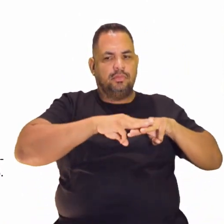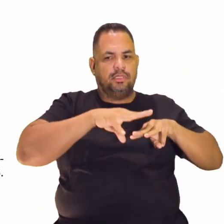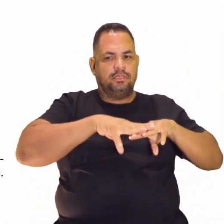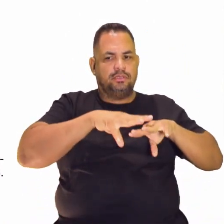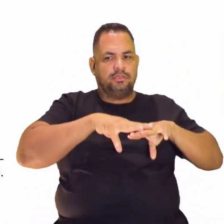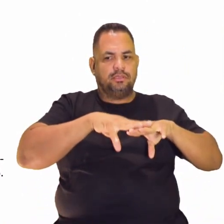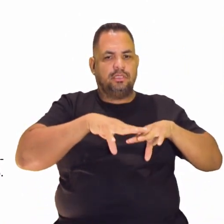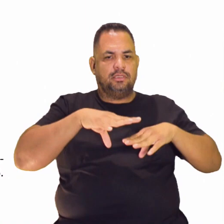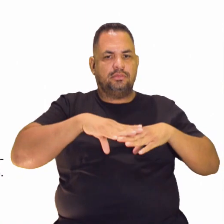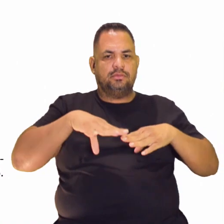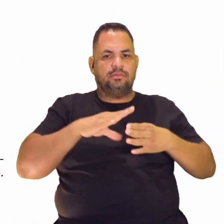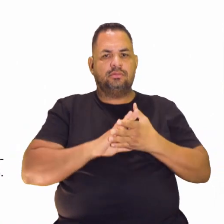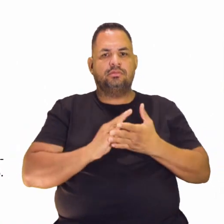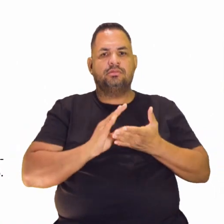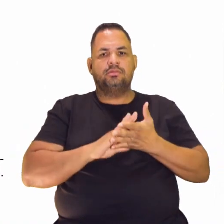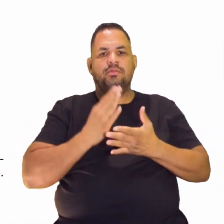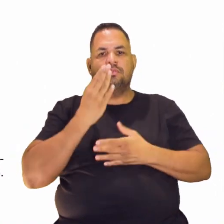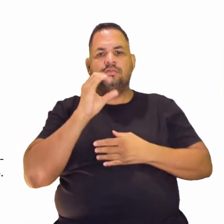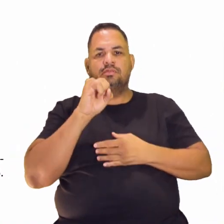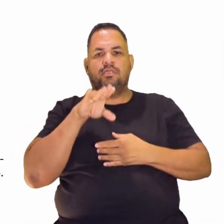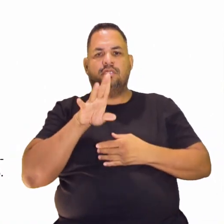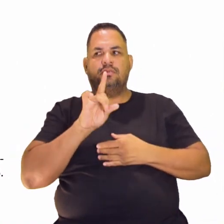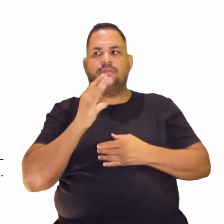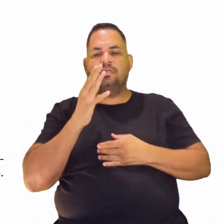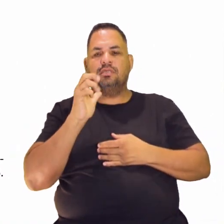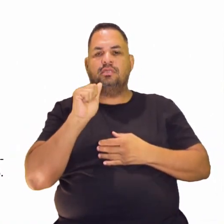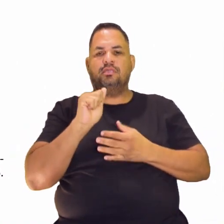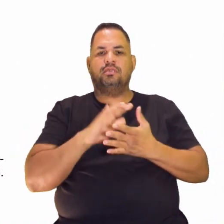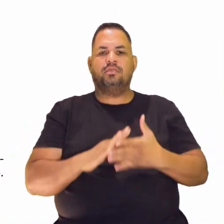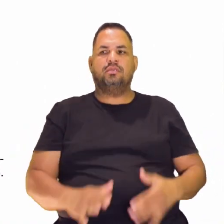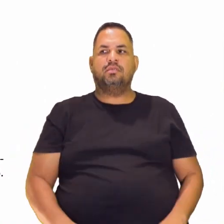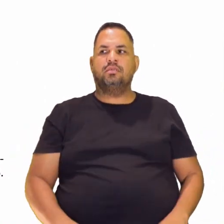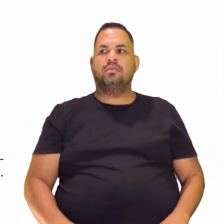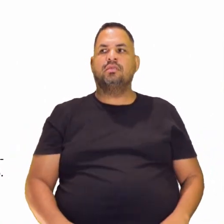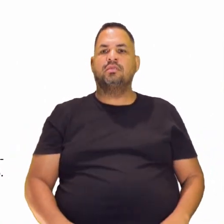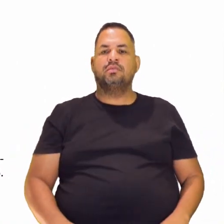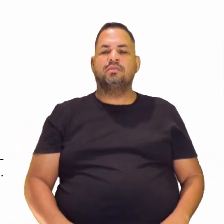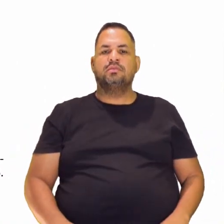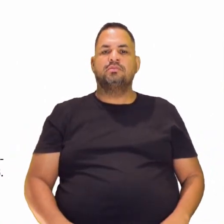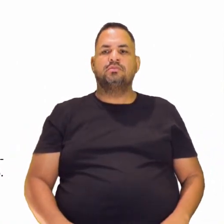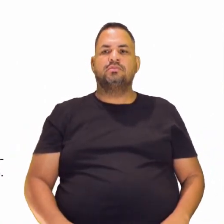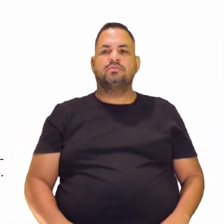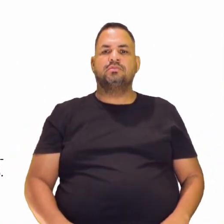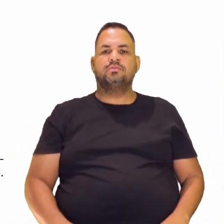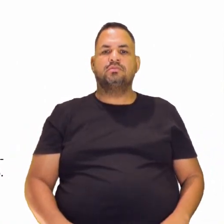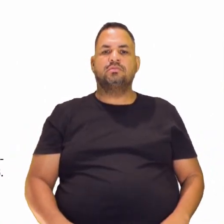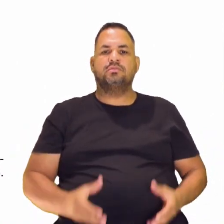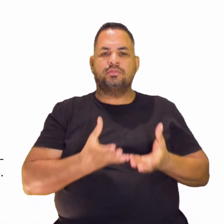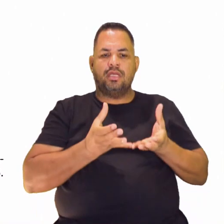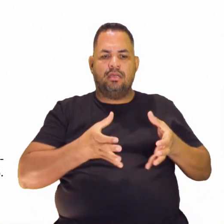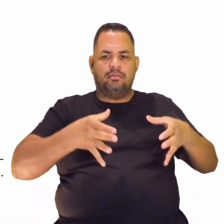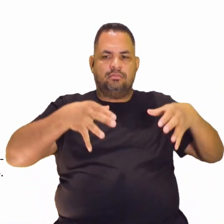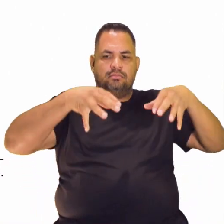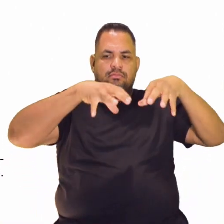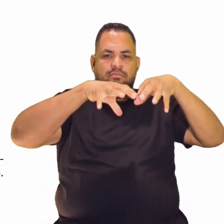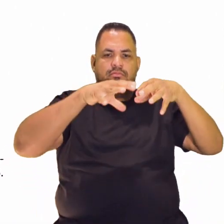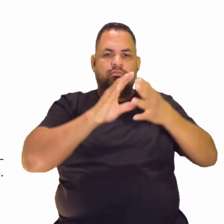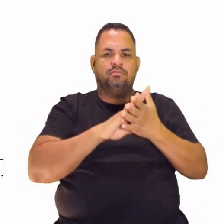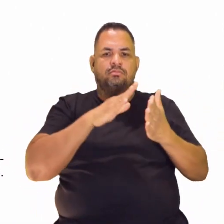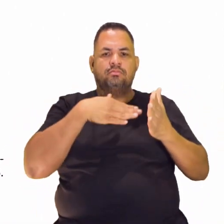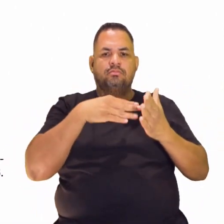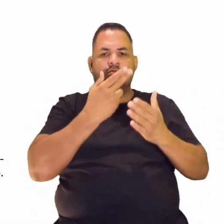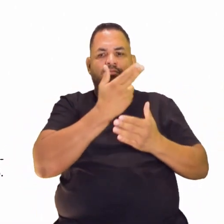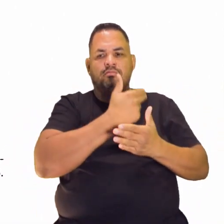trançados, o que mais? Arte cerâmica, né? Jarros e tudo mais, tudo isso.